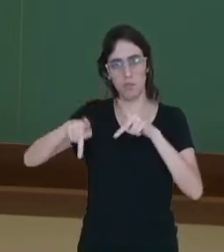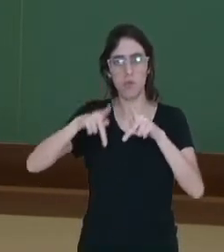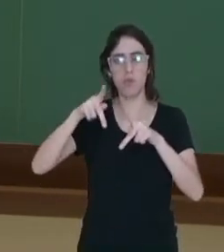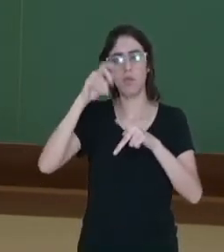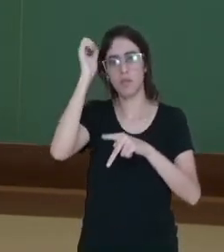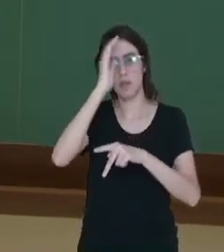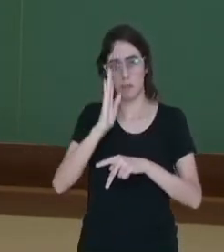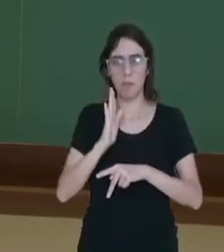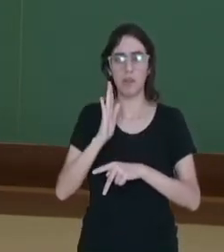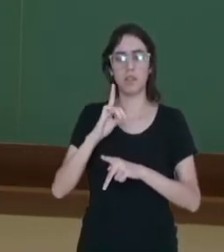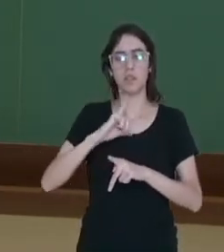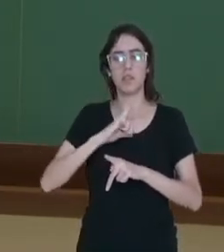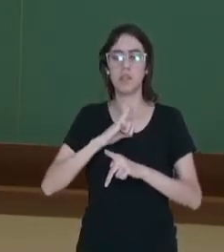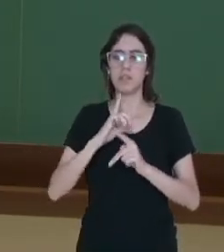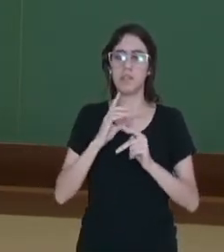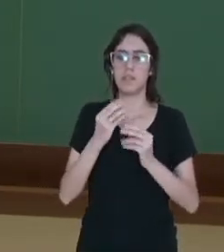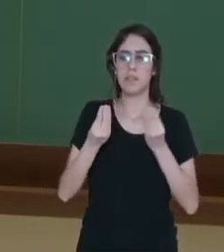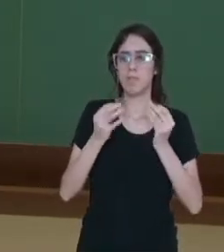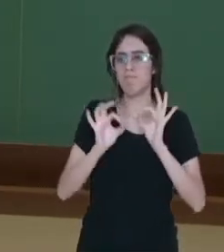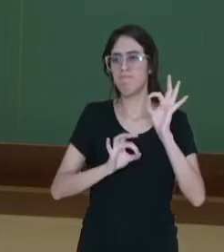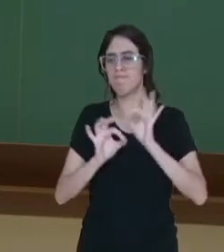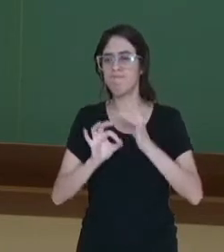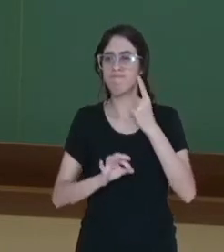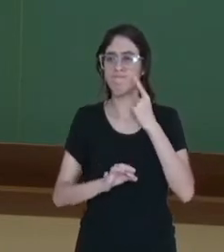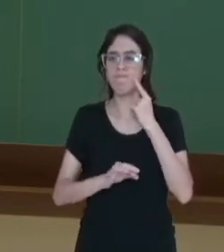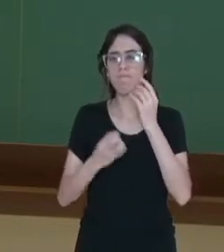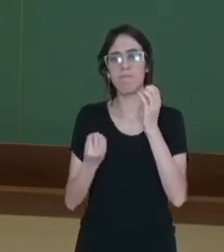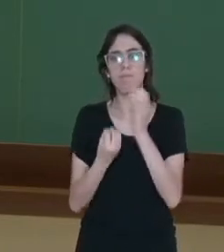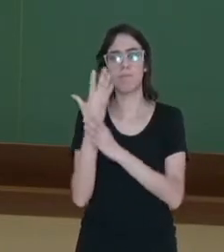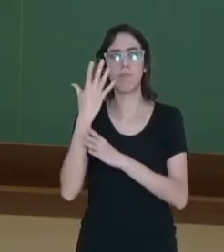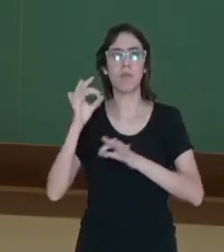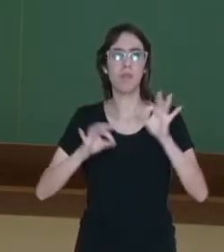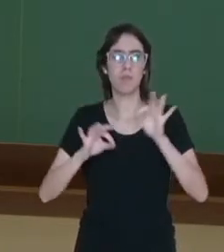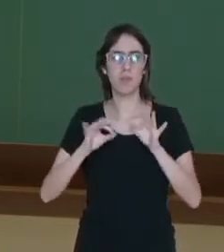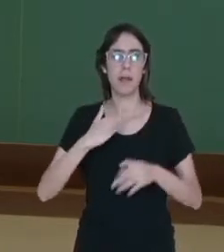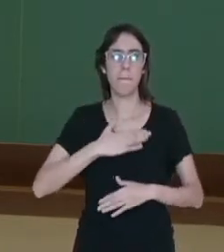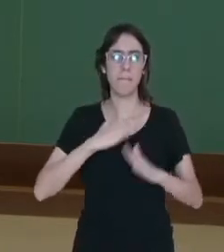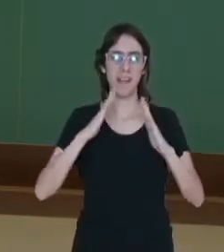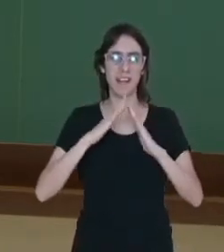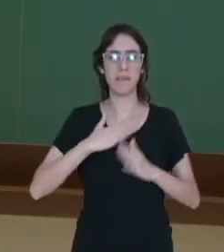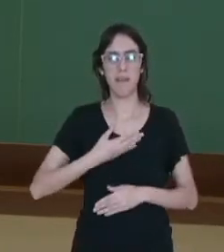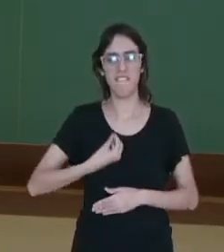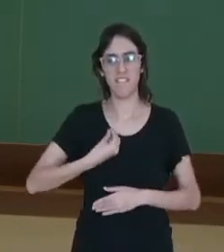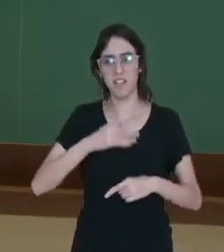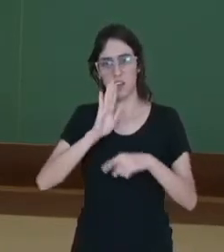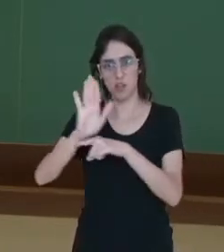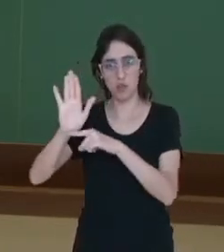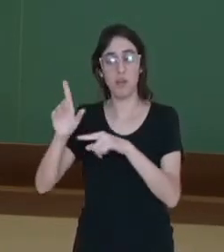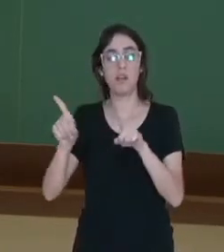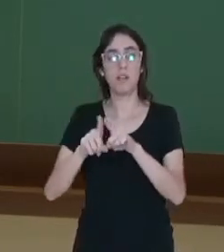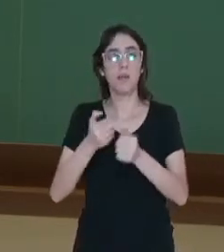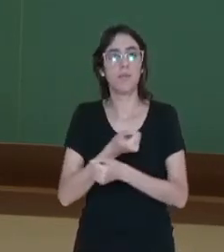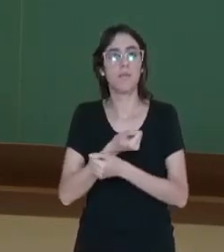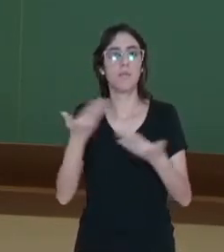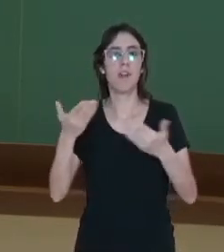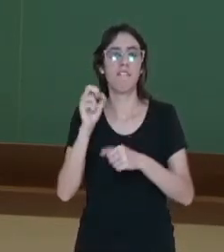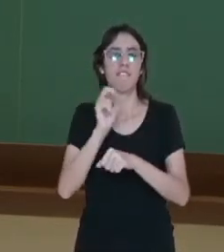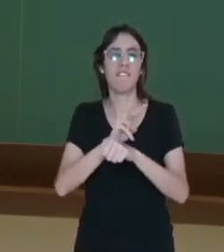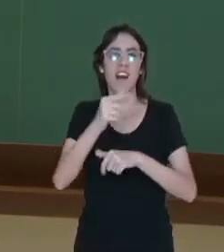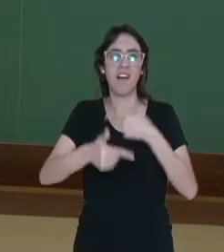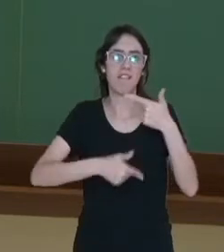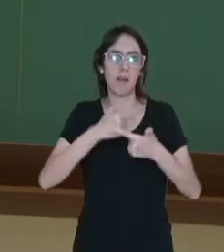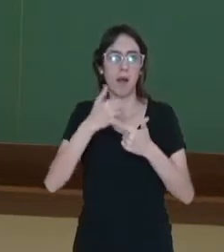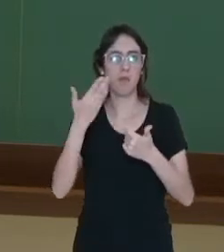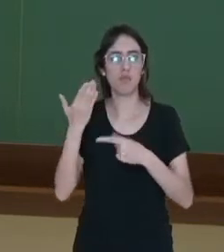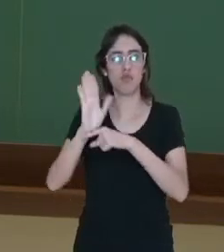um dos objetivos do governo na área social, além da área econômica aqui. A geração de empregos para a construção civil,